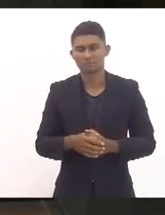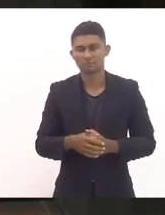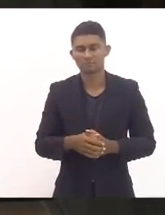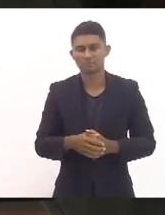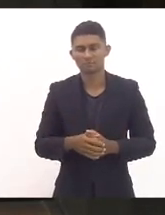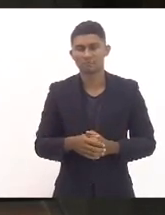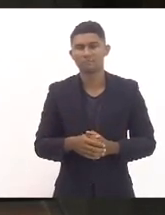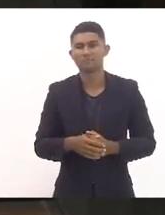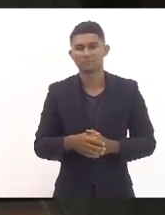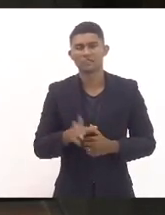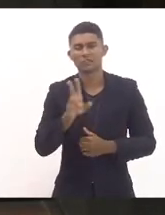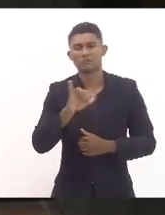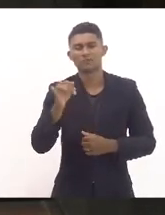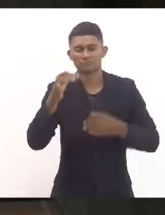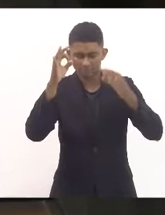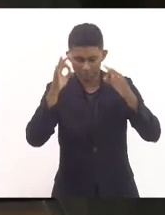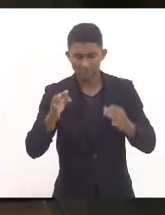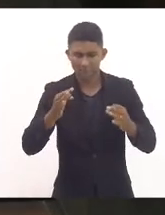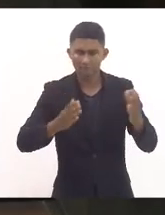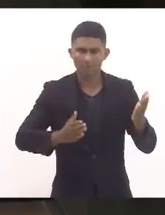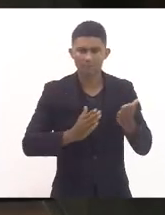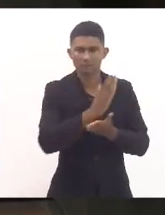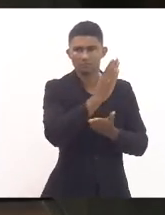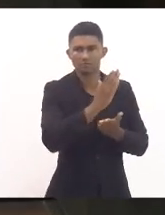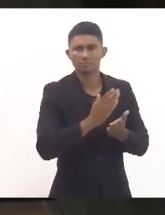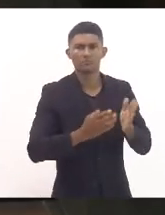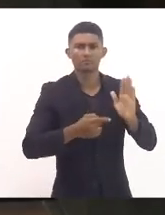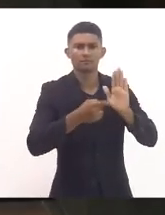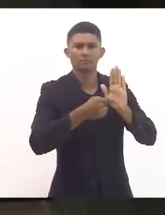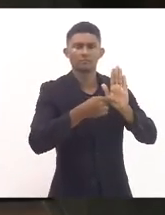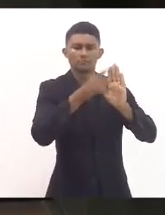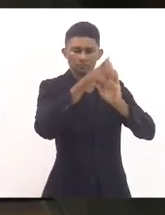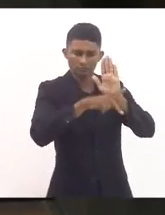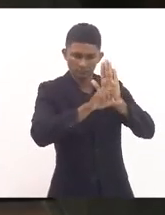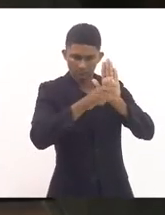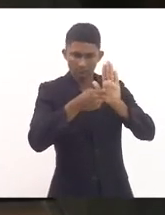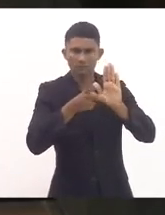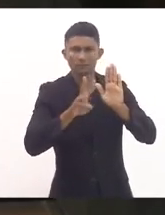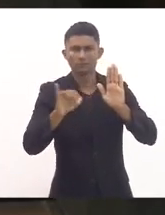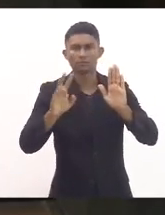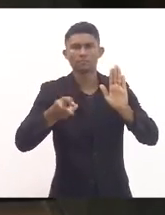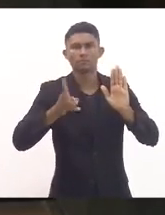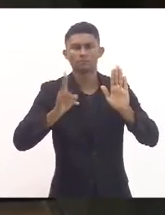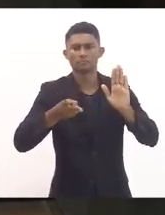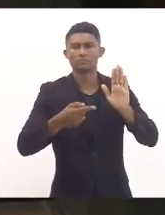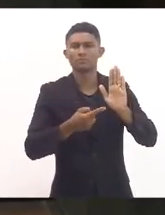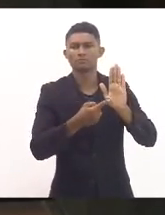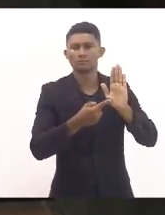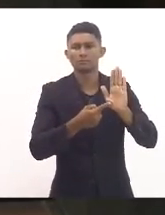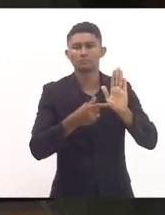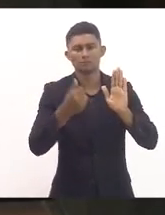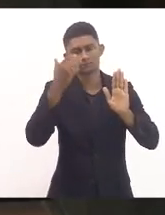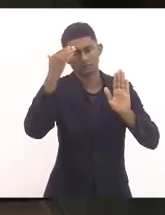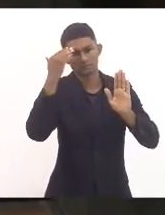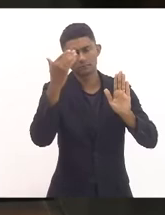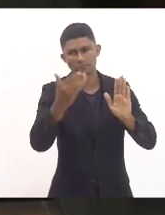grosseiro, passarão. Mas o projeto continuará e será aprovado. Muito obrigado.